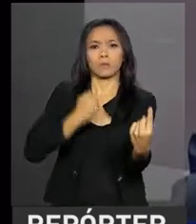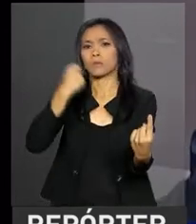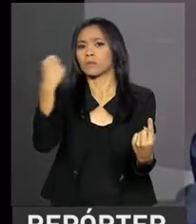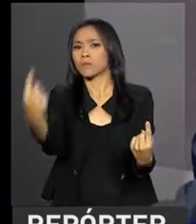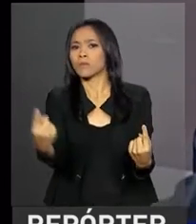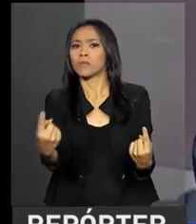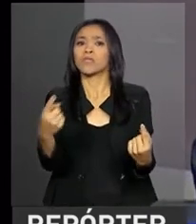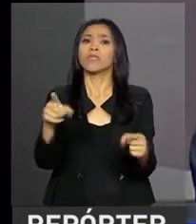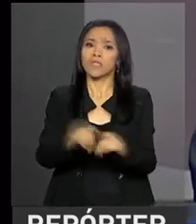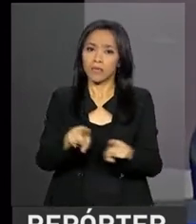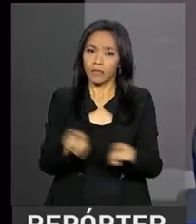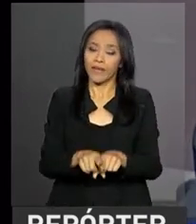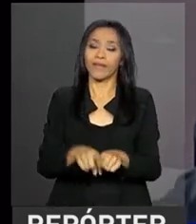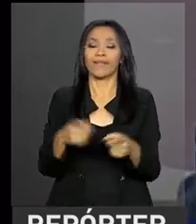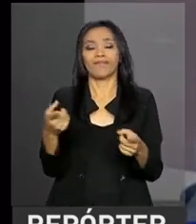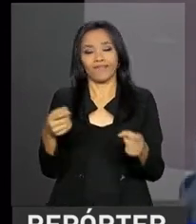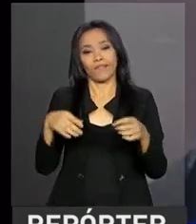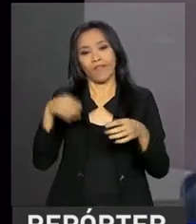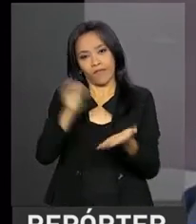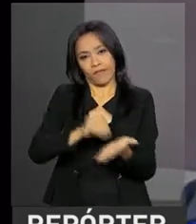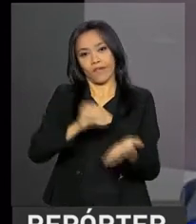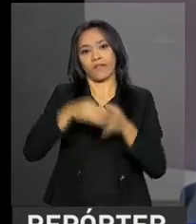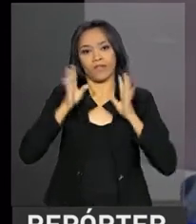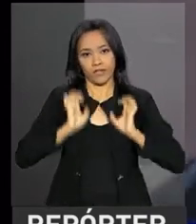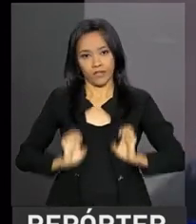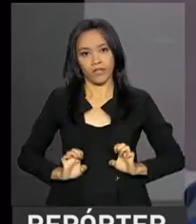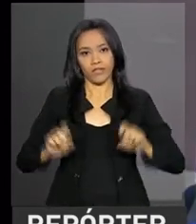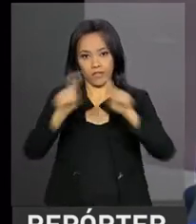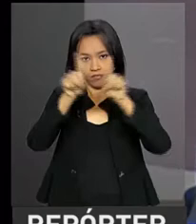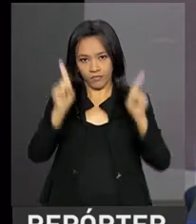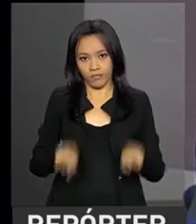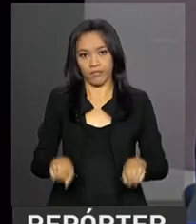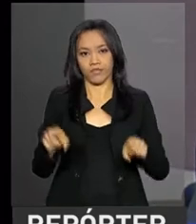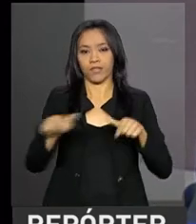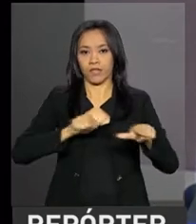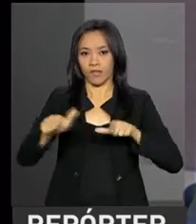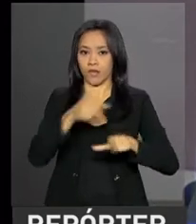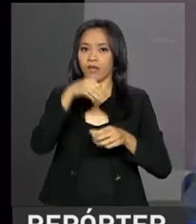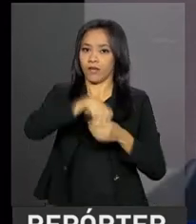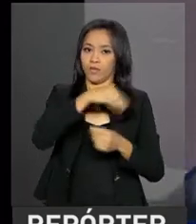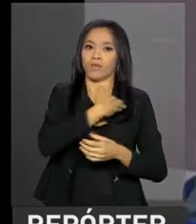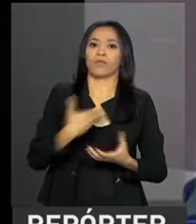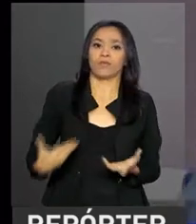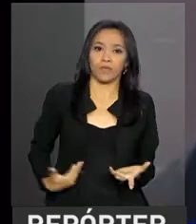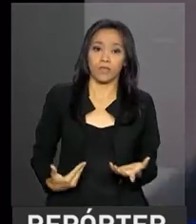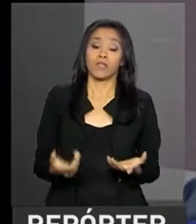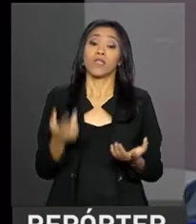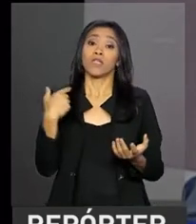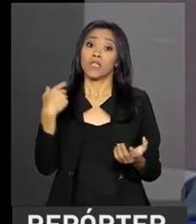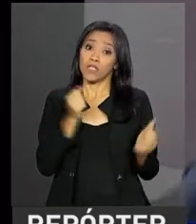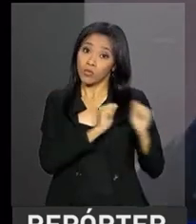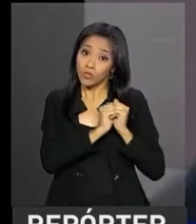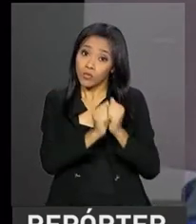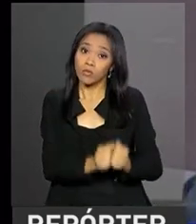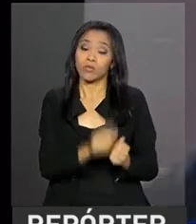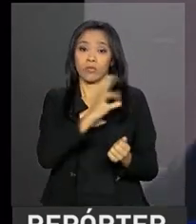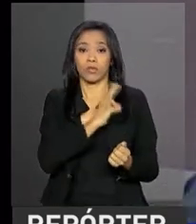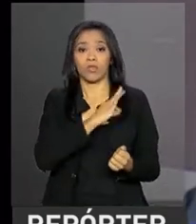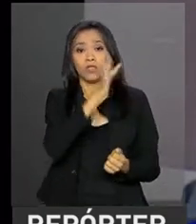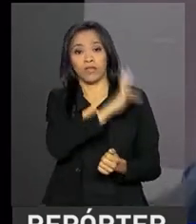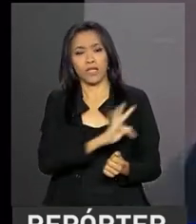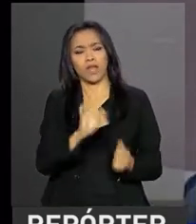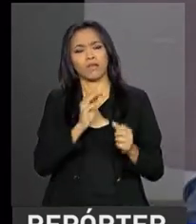de conduta de servidores, e que nós apoiamos a investigação da Polícia Federal, desde que feita dentro